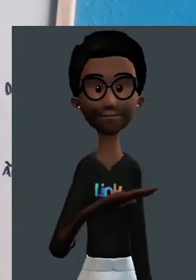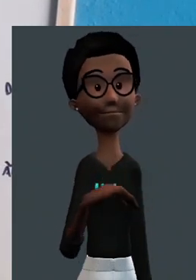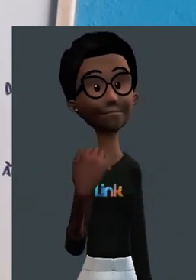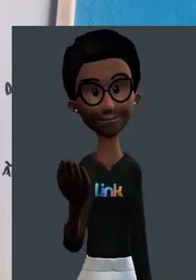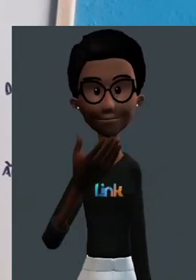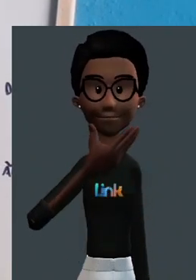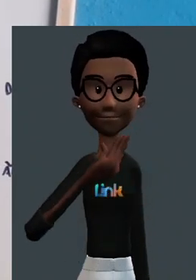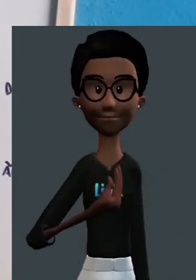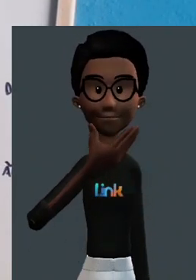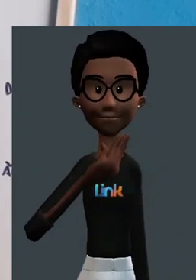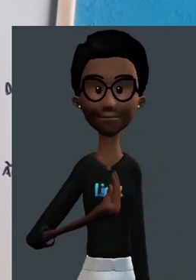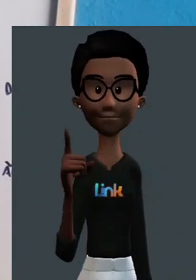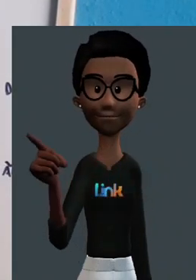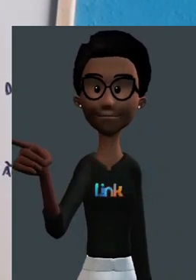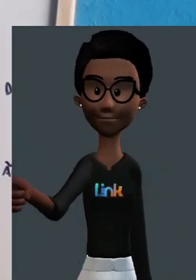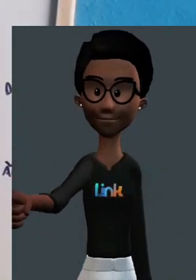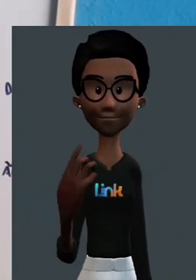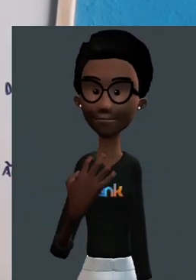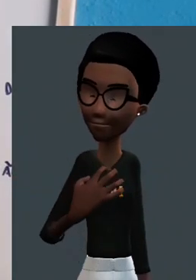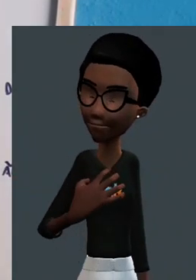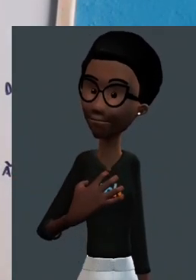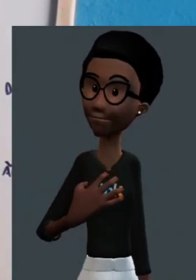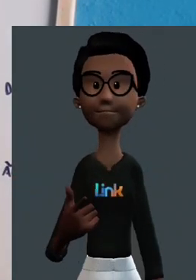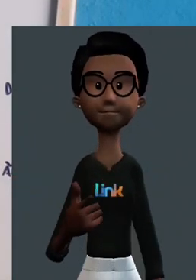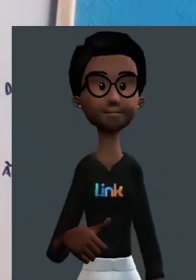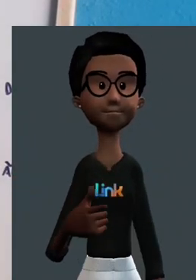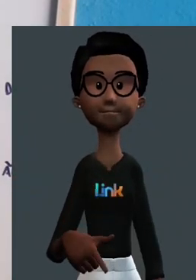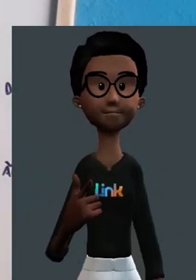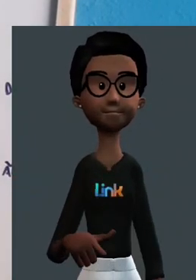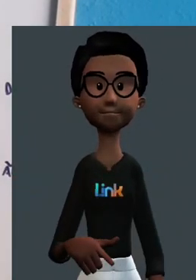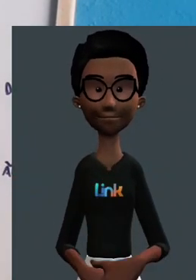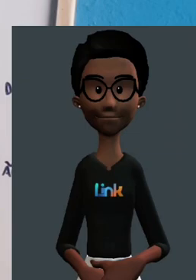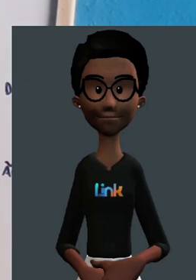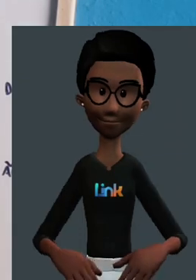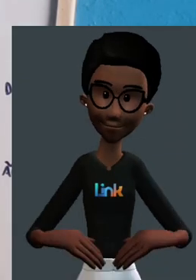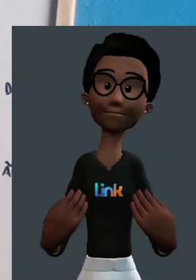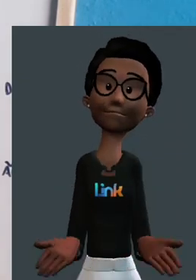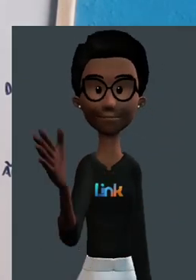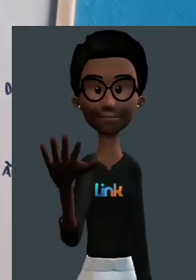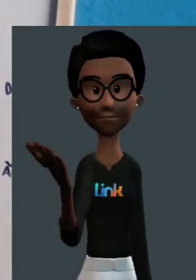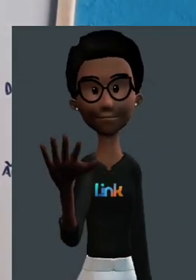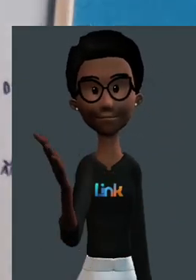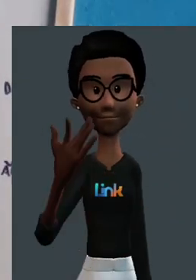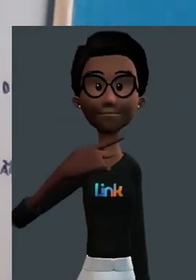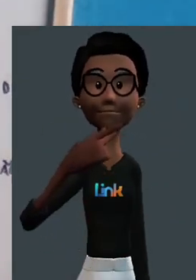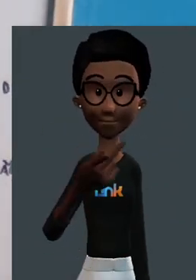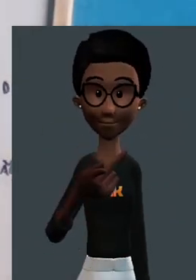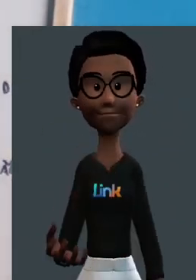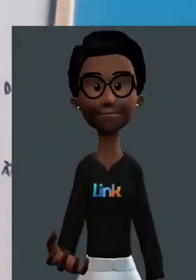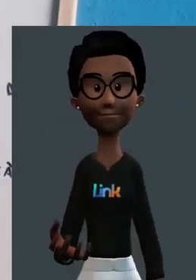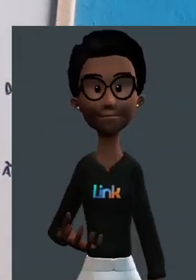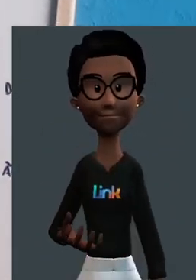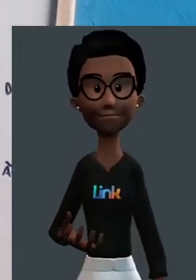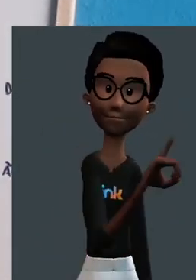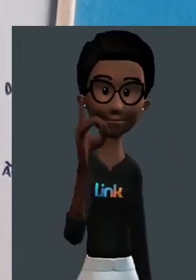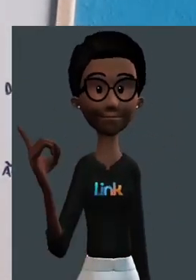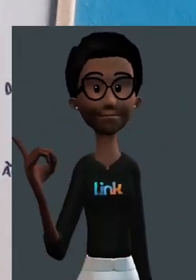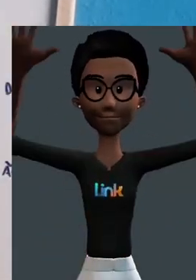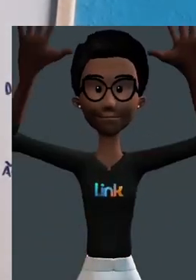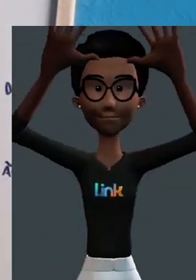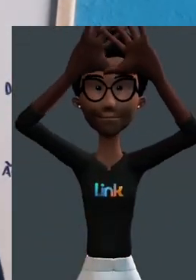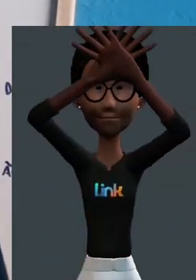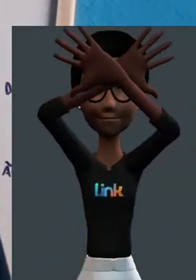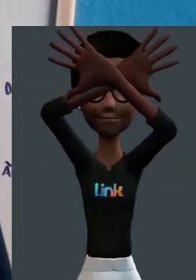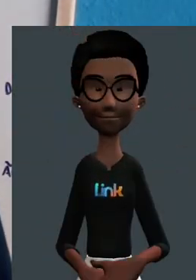porque ele não tem sentimentos. Dizer que o sol nasceu triste significa dizer que o dia seria nublado, que não tinha muito sol no